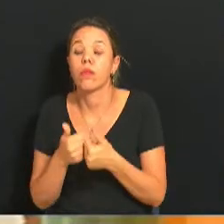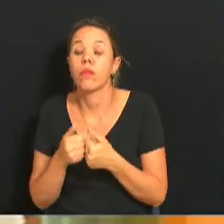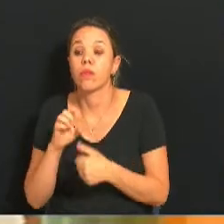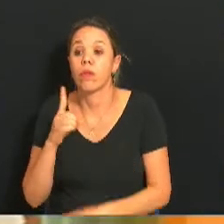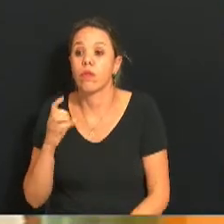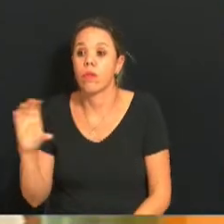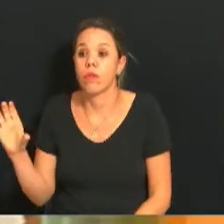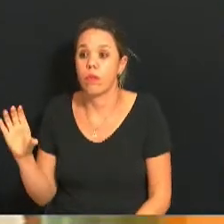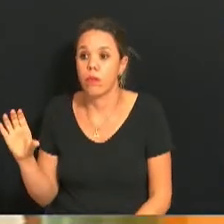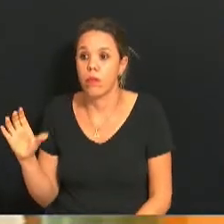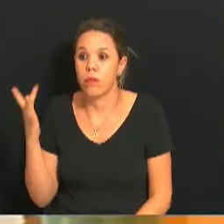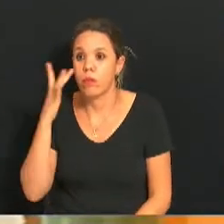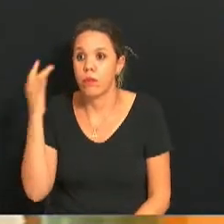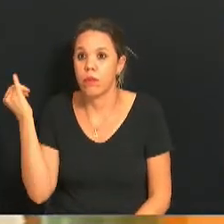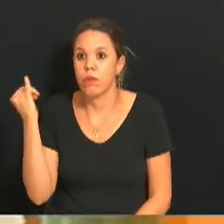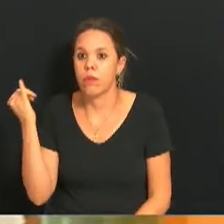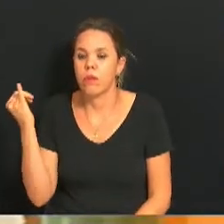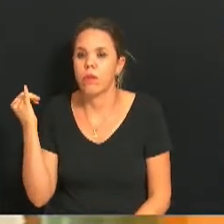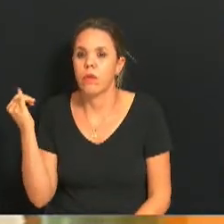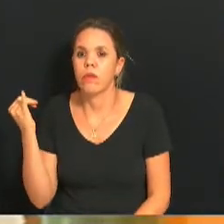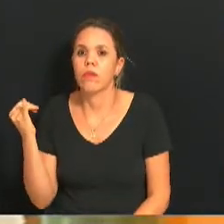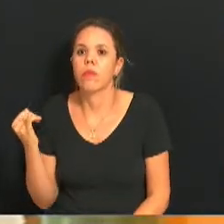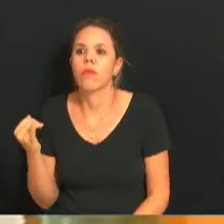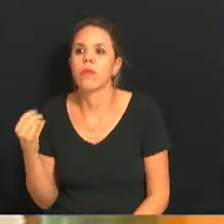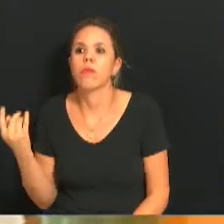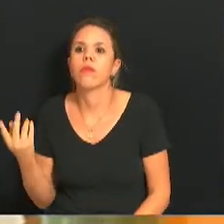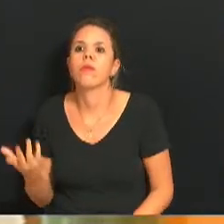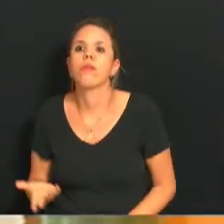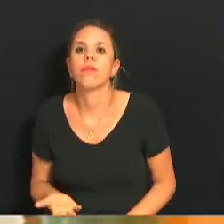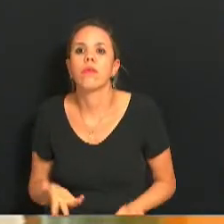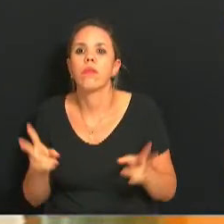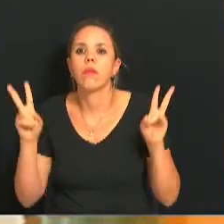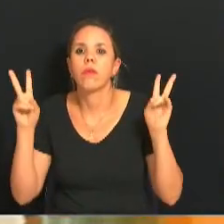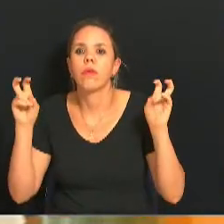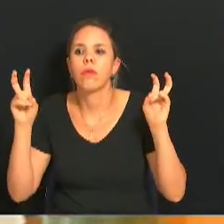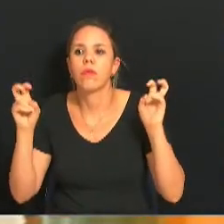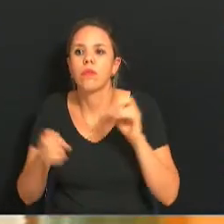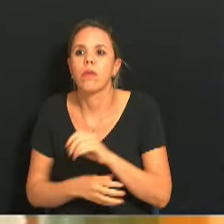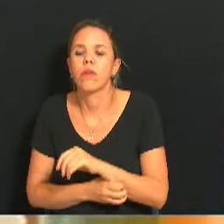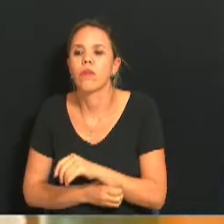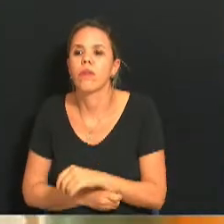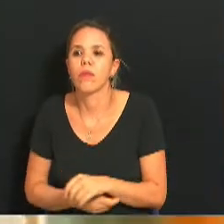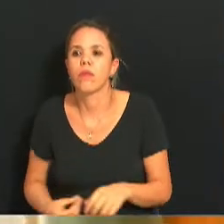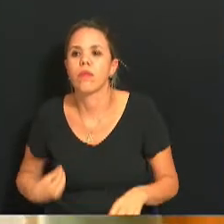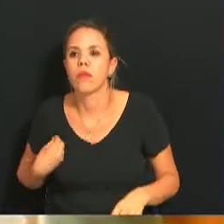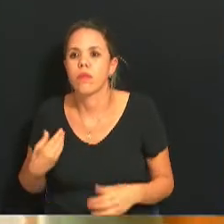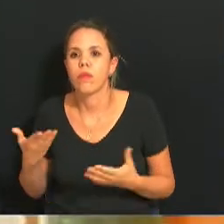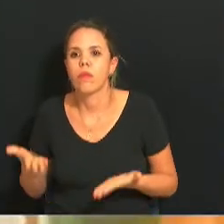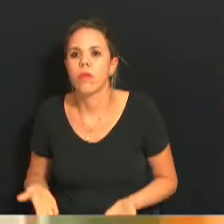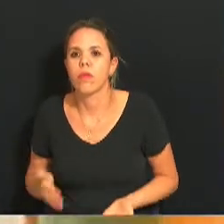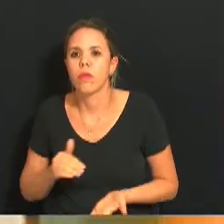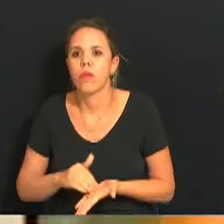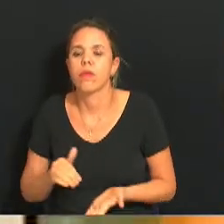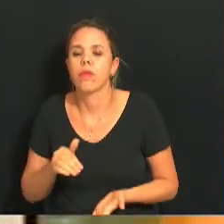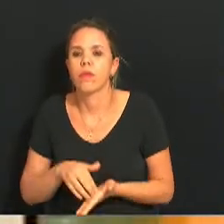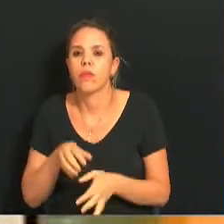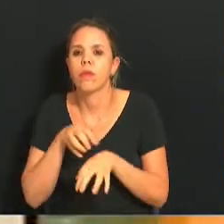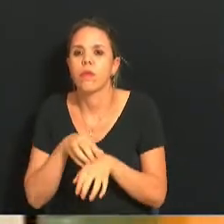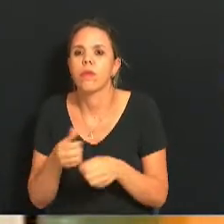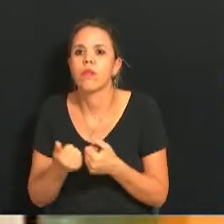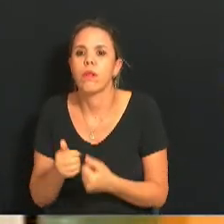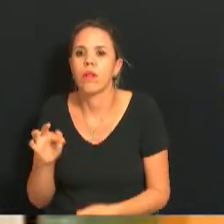ideia que né acho que é muito importante e Dada a importância desse assunto nós estamos aqui também secretário de Transportes